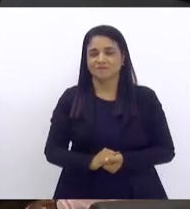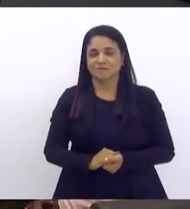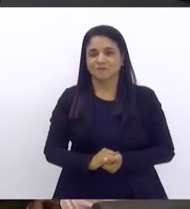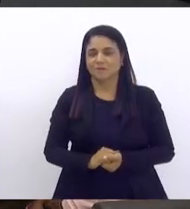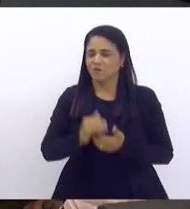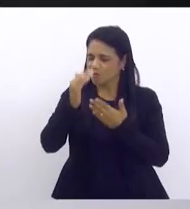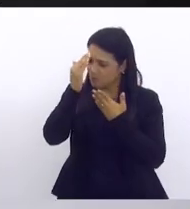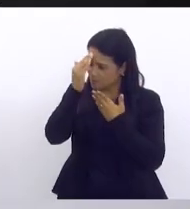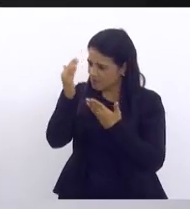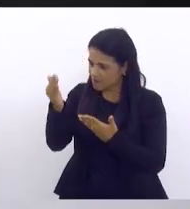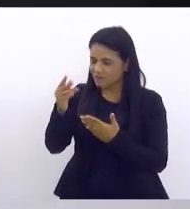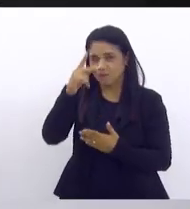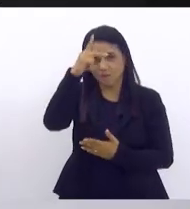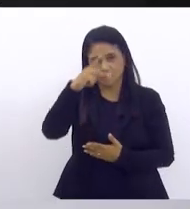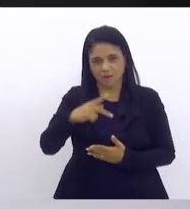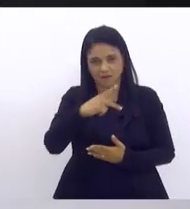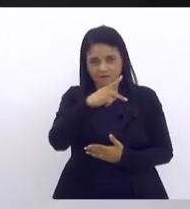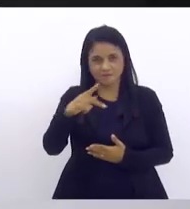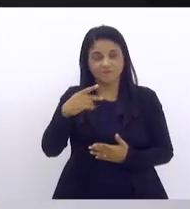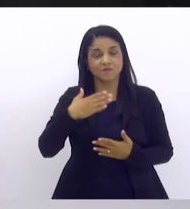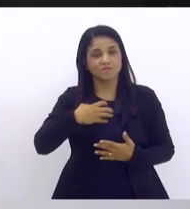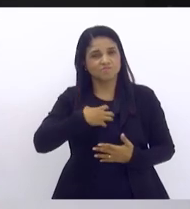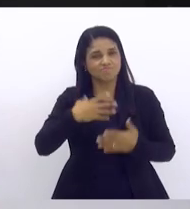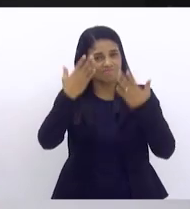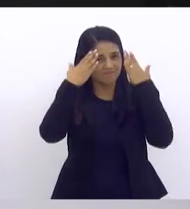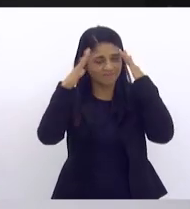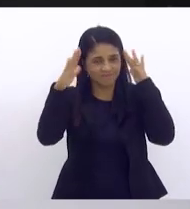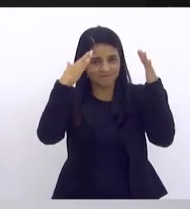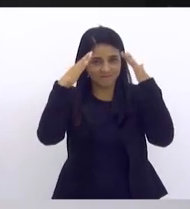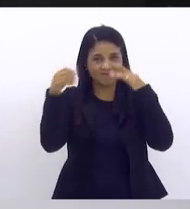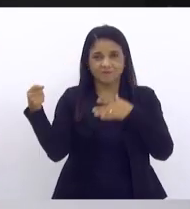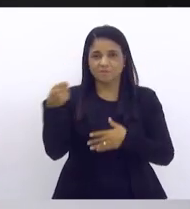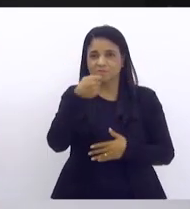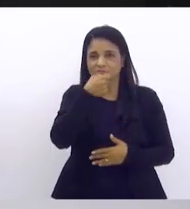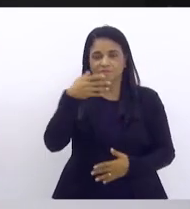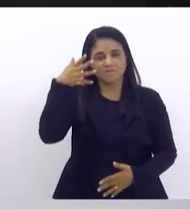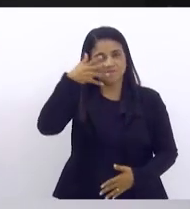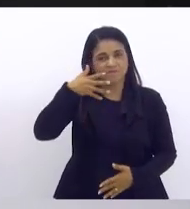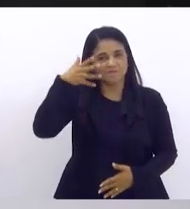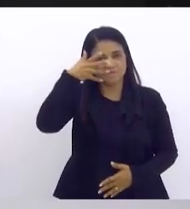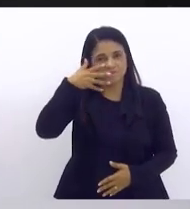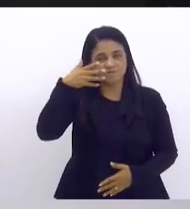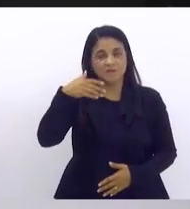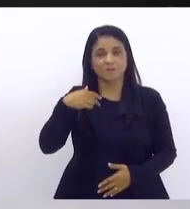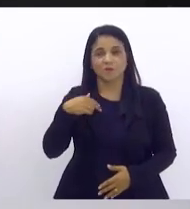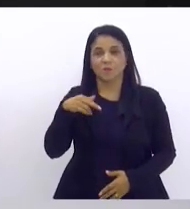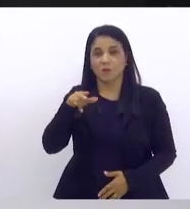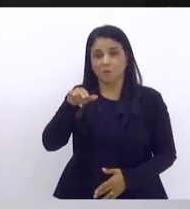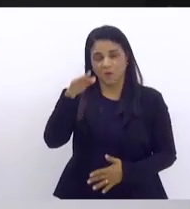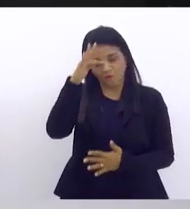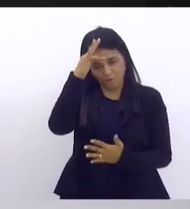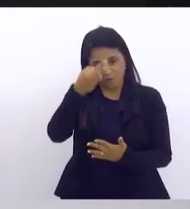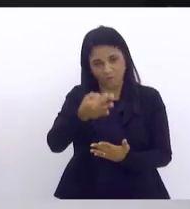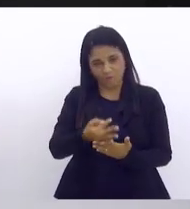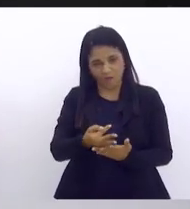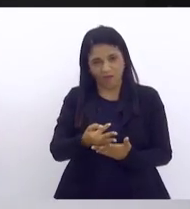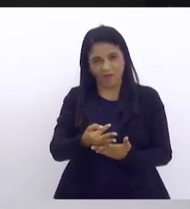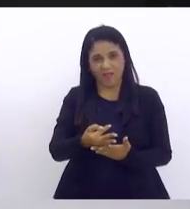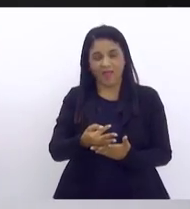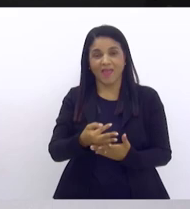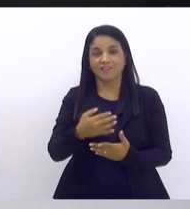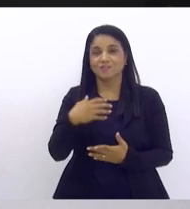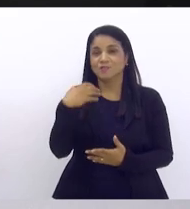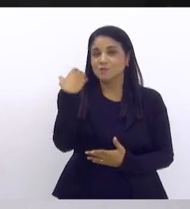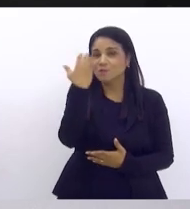Muito obrigado, padre. Uma alegria muito grande. Queria passar a palavra agora para o meu irmão de fé, de caminhada, de música. Para